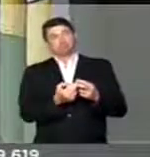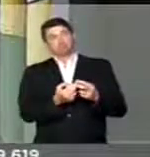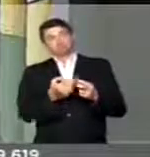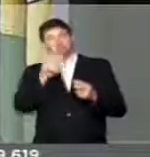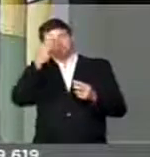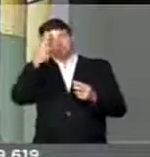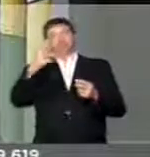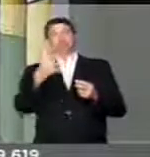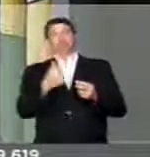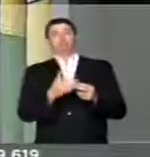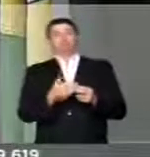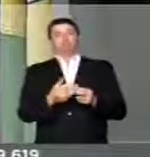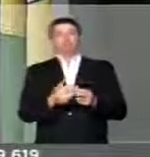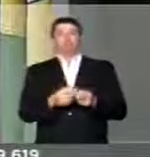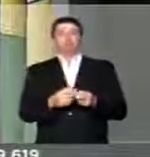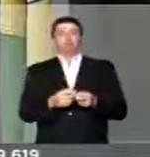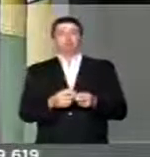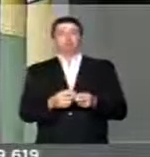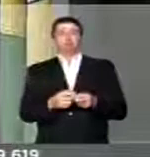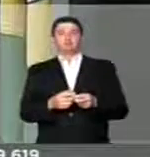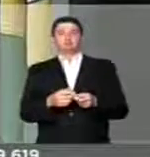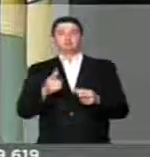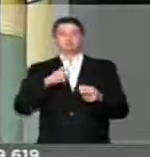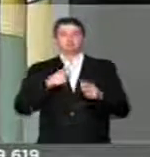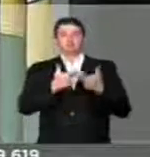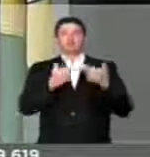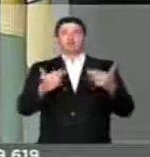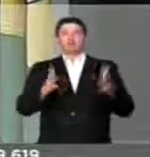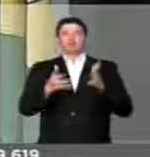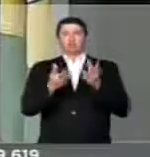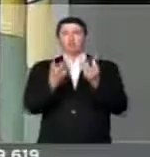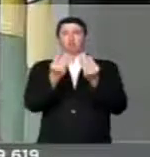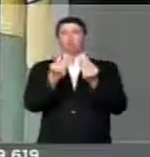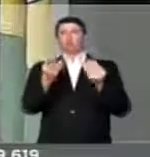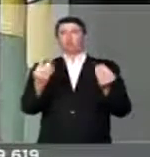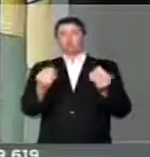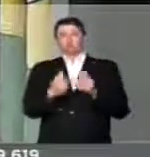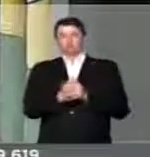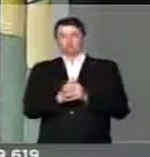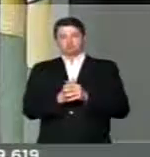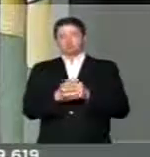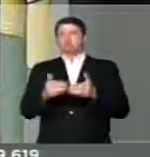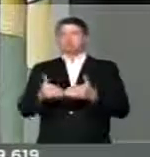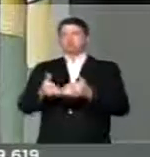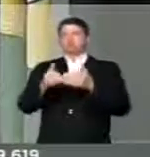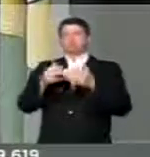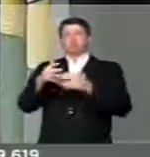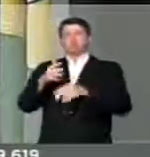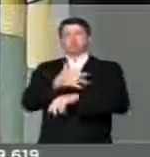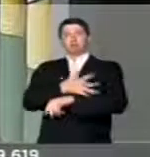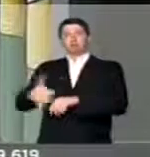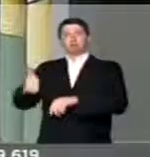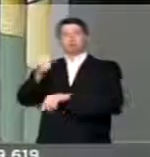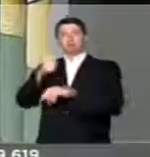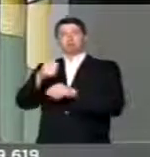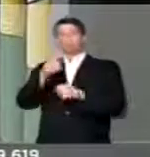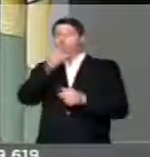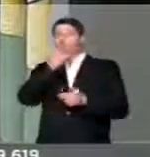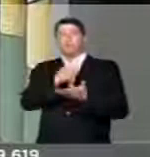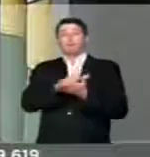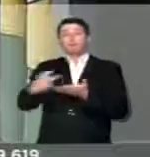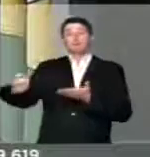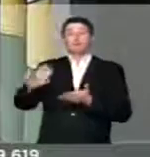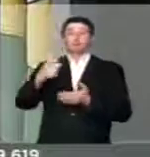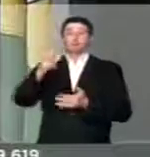à conclusão que já havia elemento suficiente para se pedir o impeachment do presidente